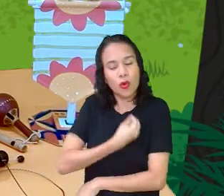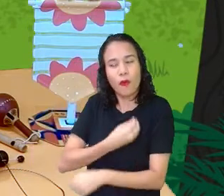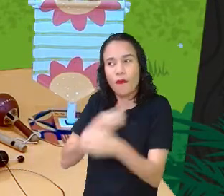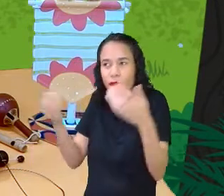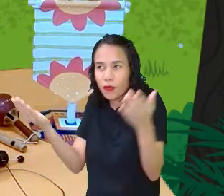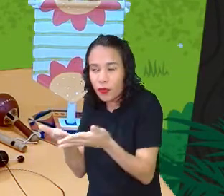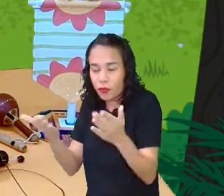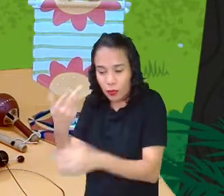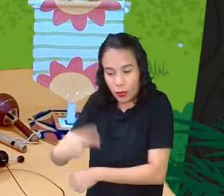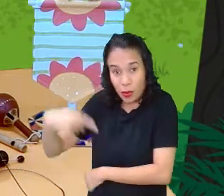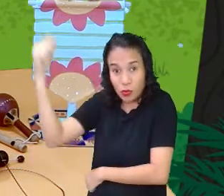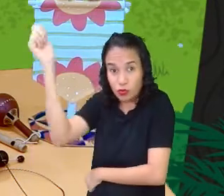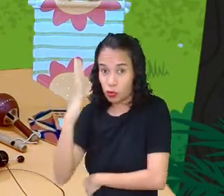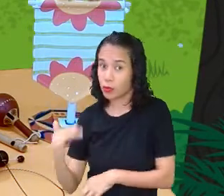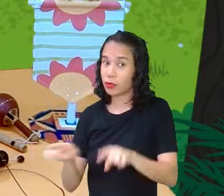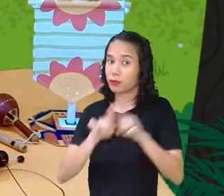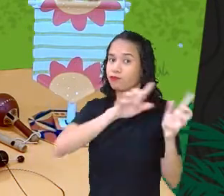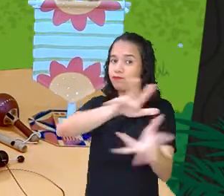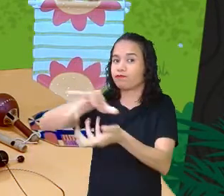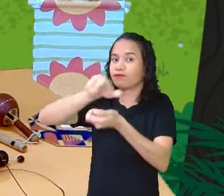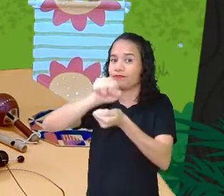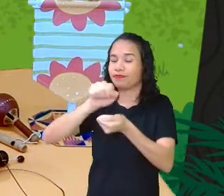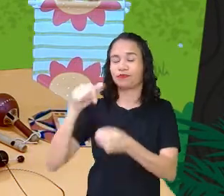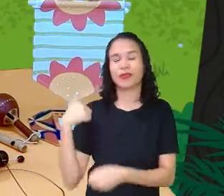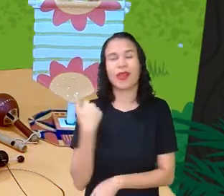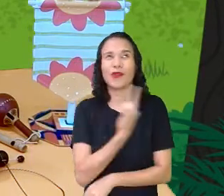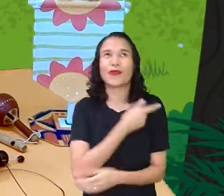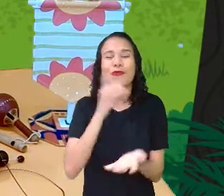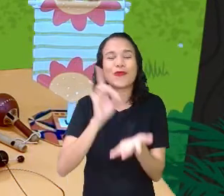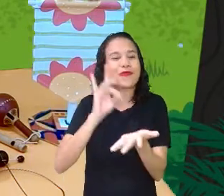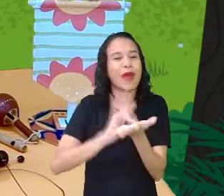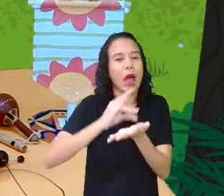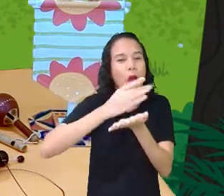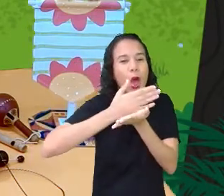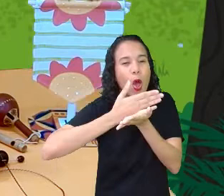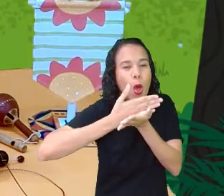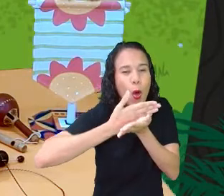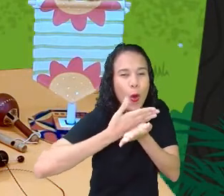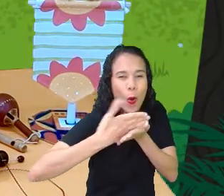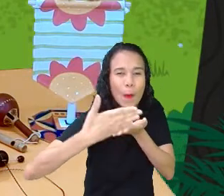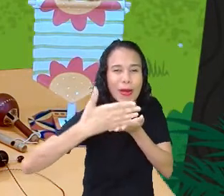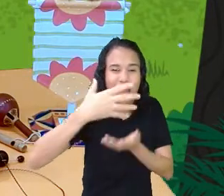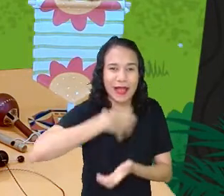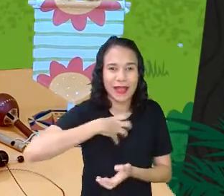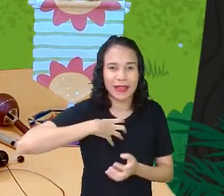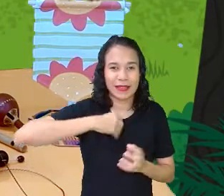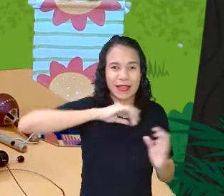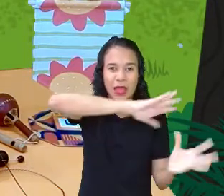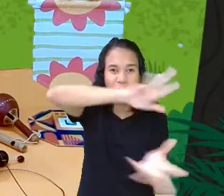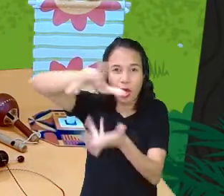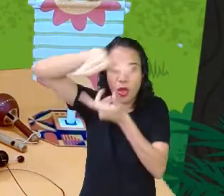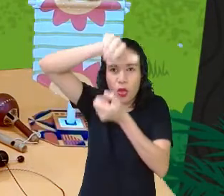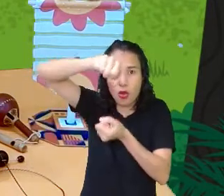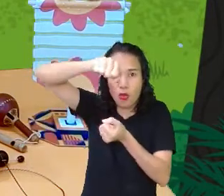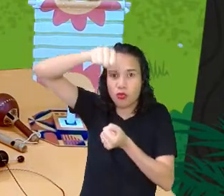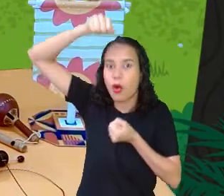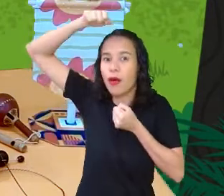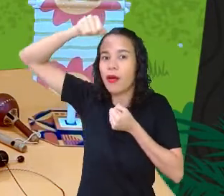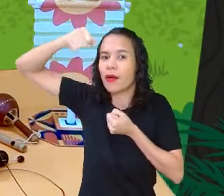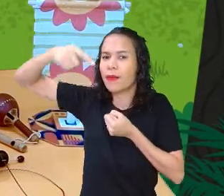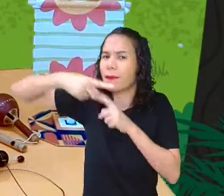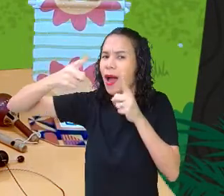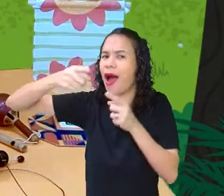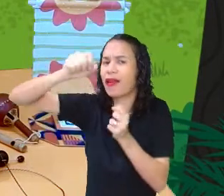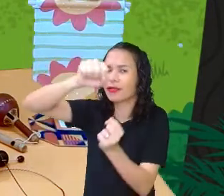hoje no Brasil e no mundo. Para a gente entrar no clima dessa história, eu quero fazer o seguinte, um combinado com